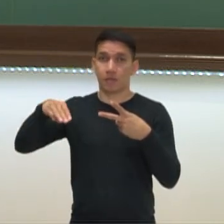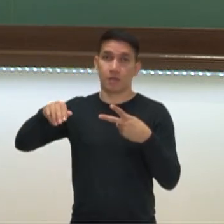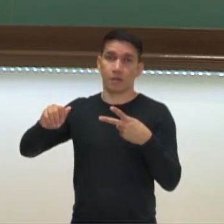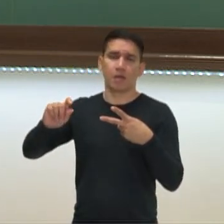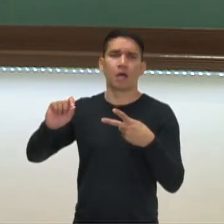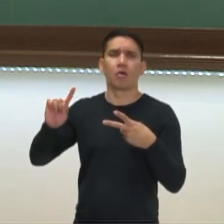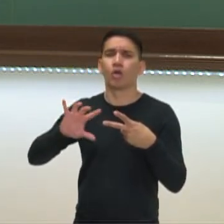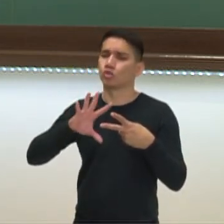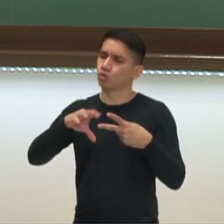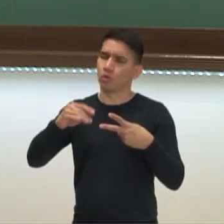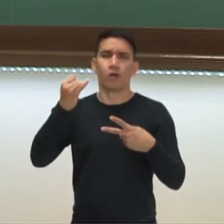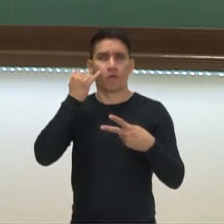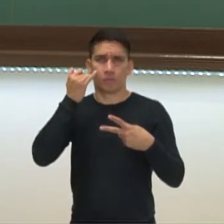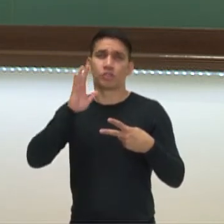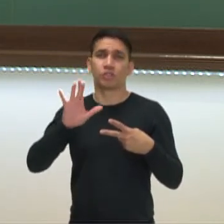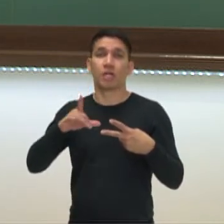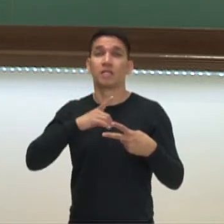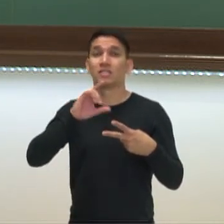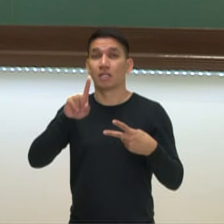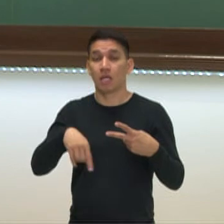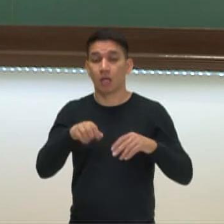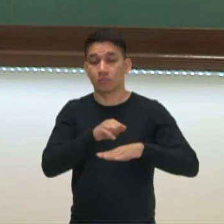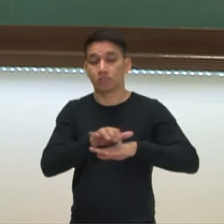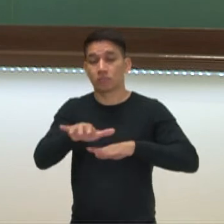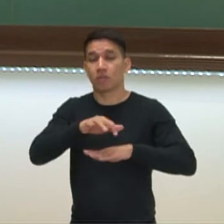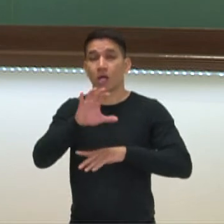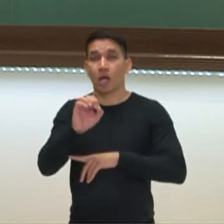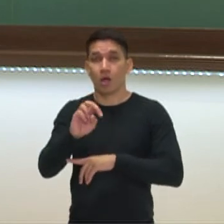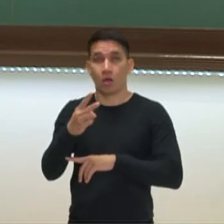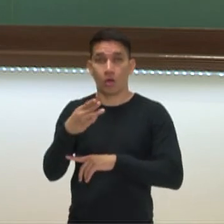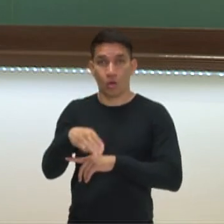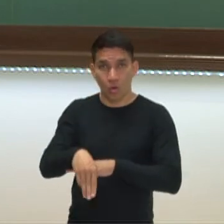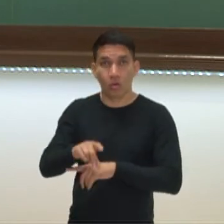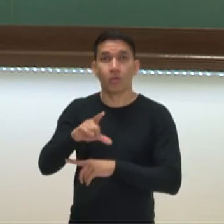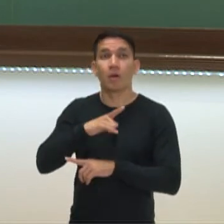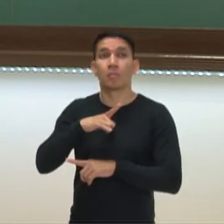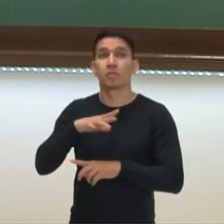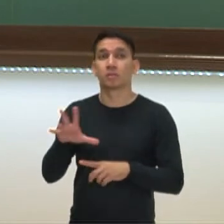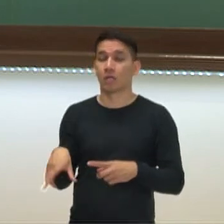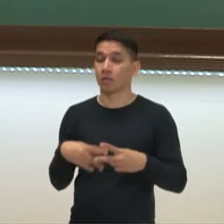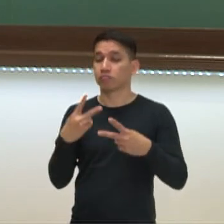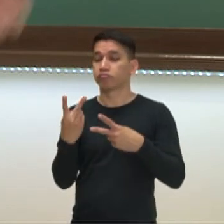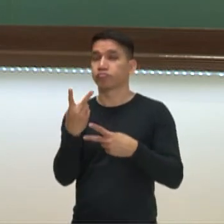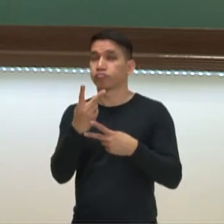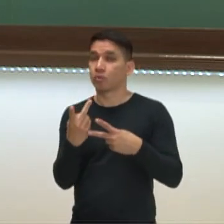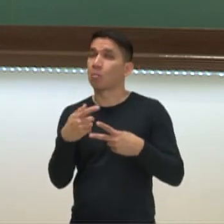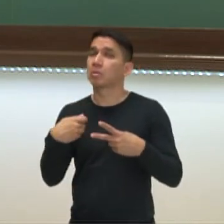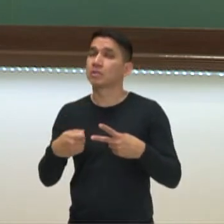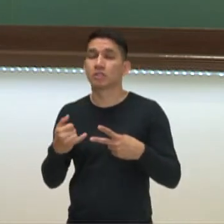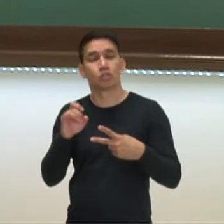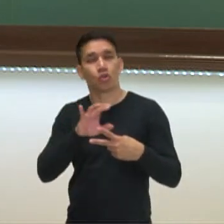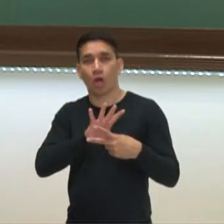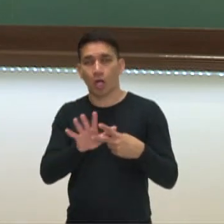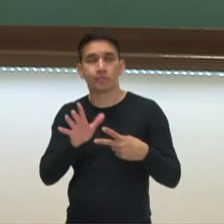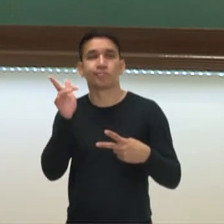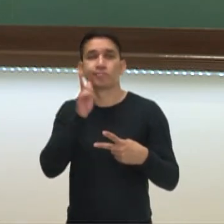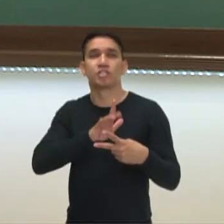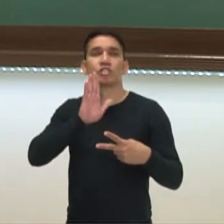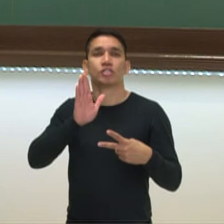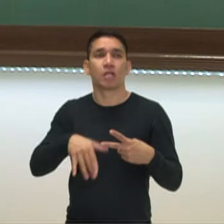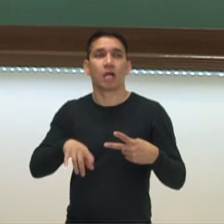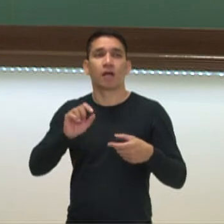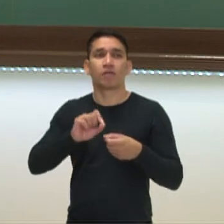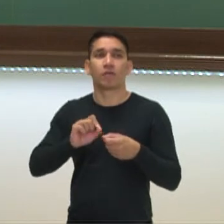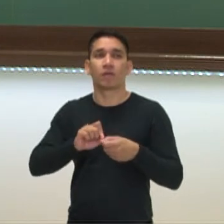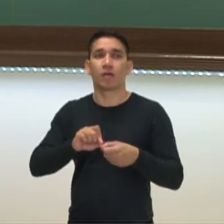precisa. Se o condutor é ôhmico, eu só preciso de um par de coordenadas volts e ampere. E eu tenho os dois aqui, ó. Então basta fazer